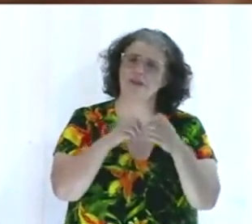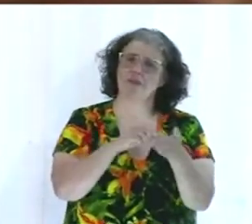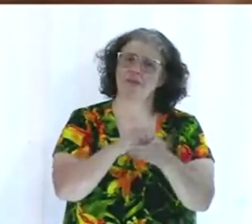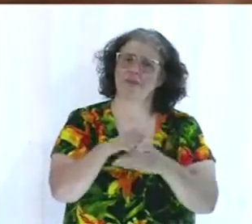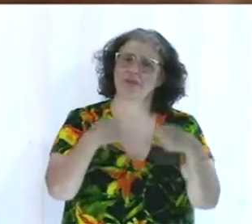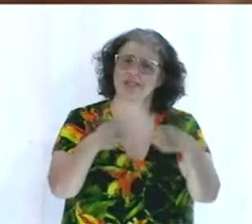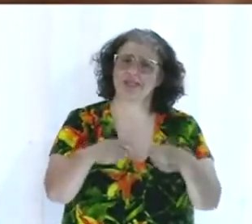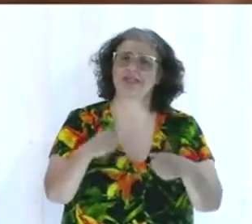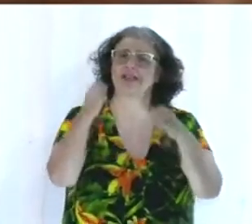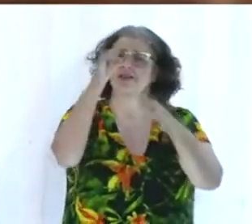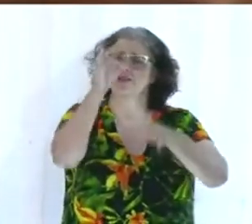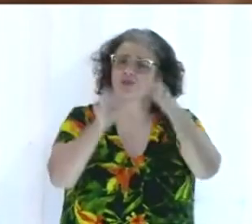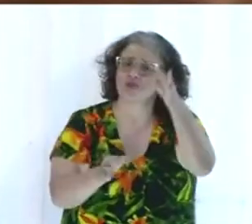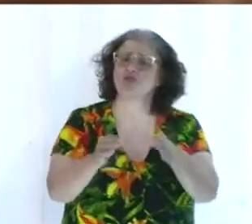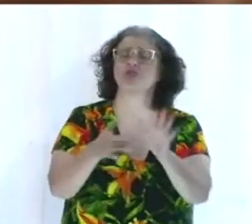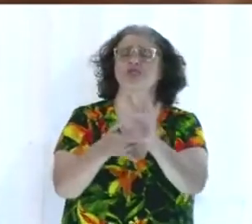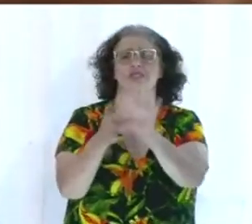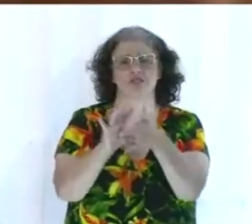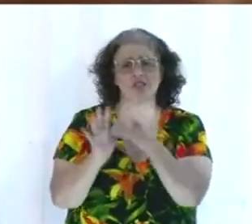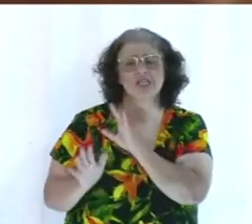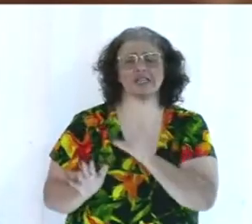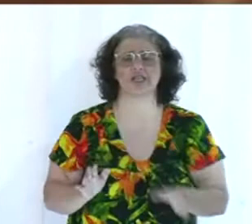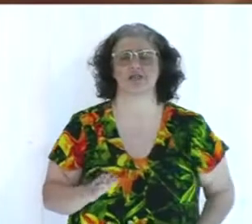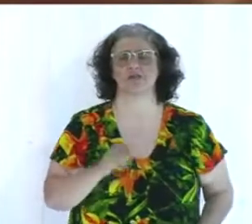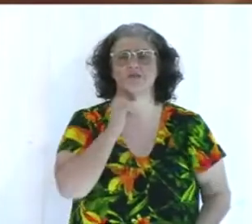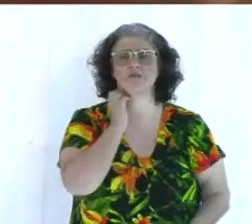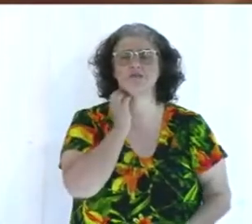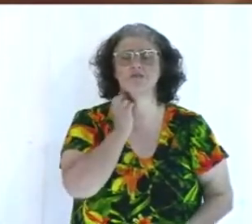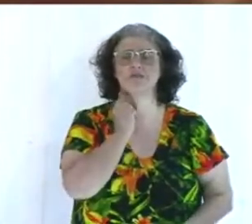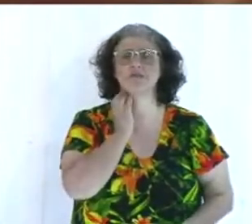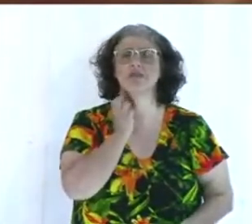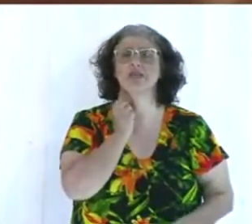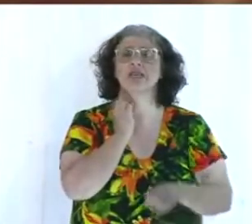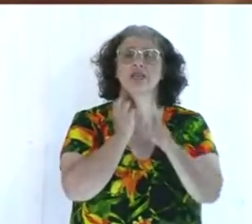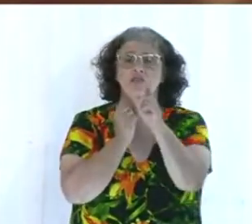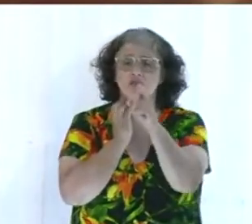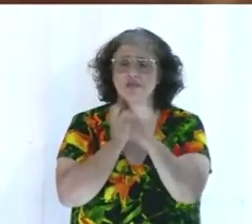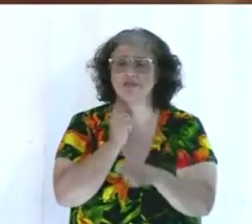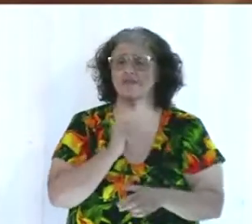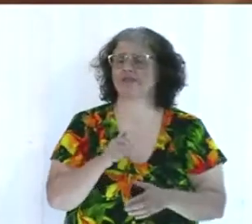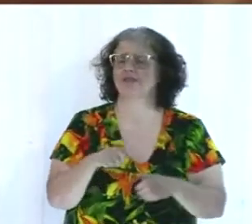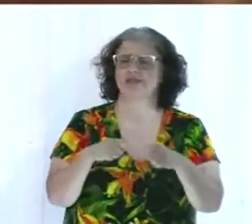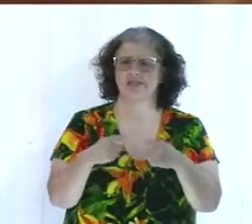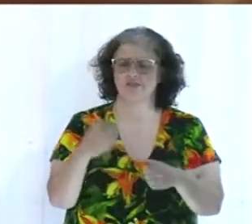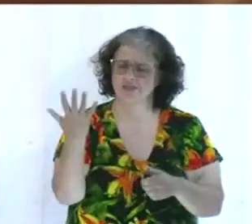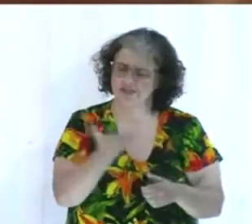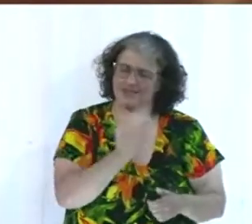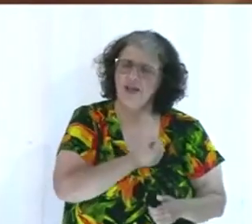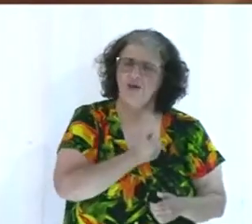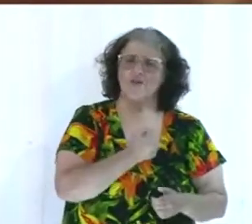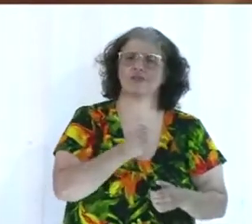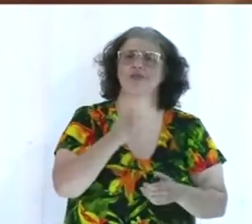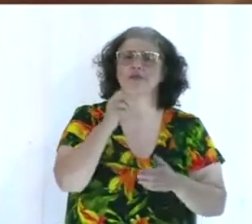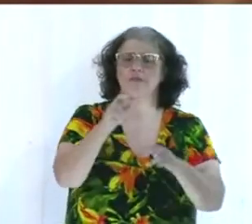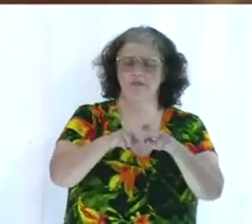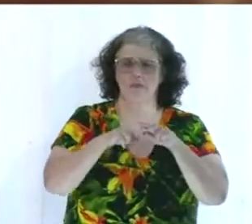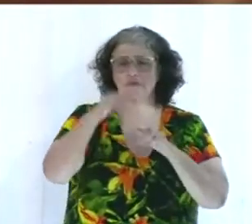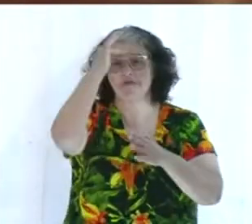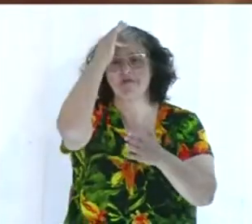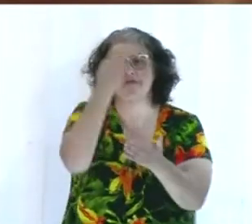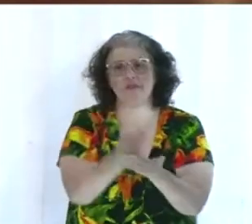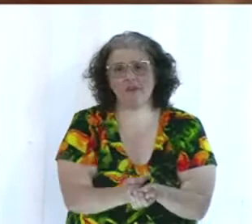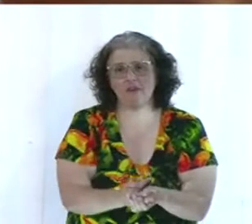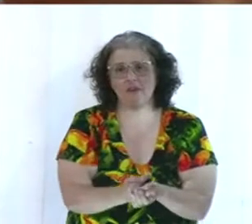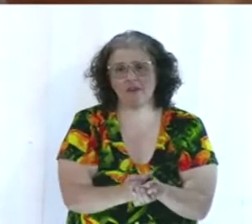pela graça vocês são salvos, mediante a fé, e isto não vem de vocês, é dom de Deus.